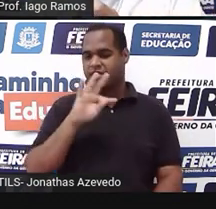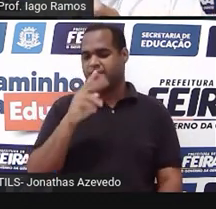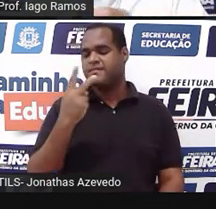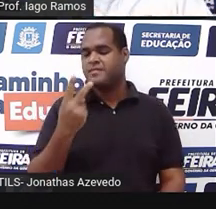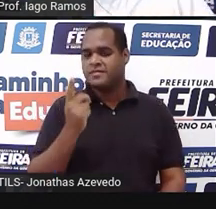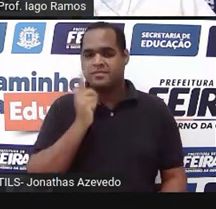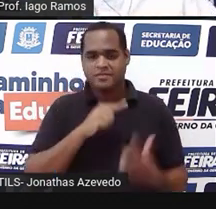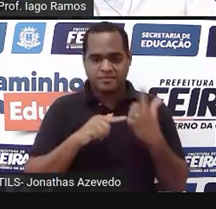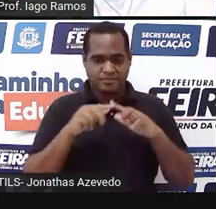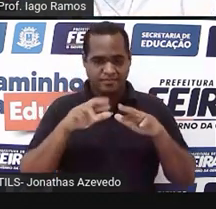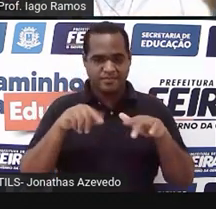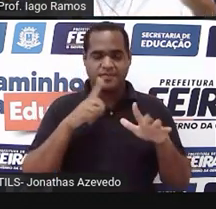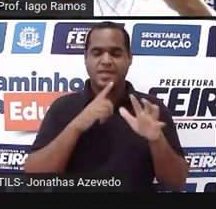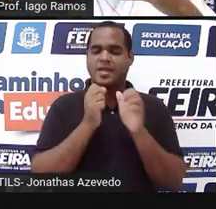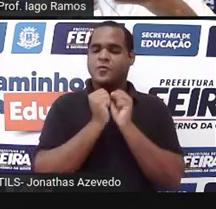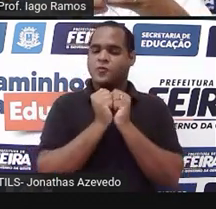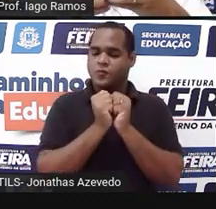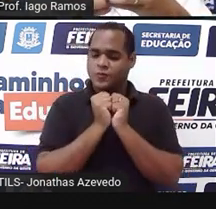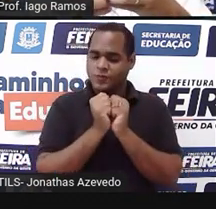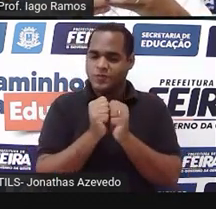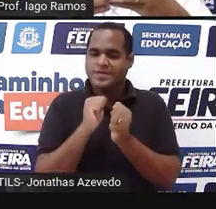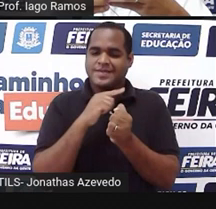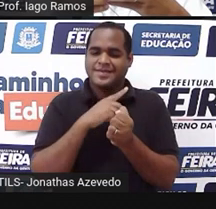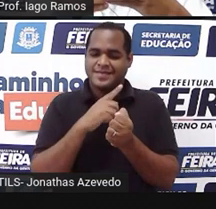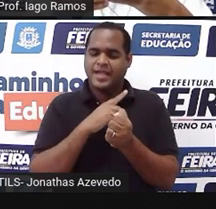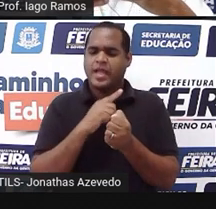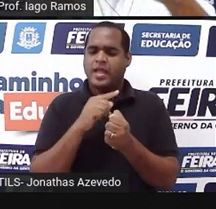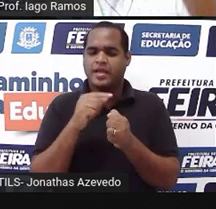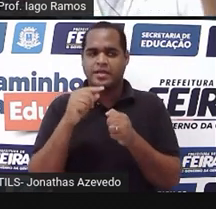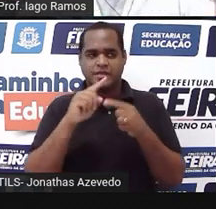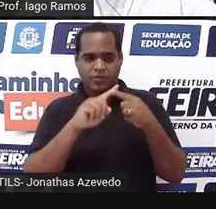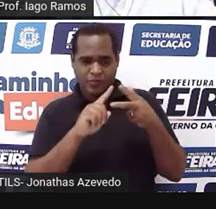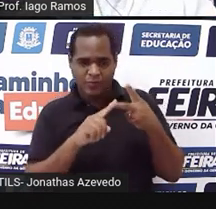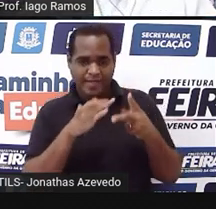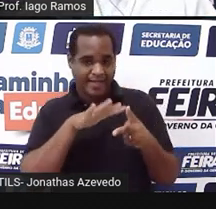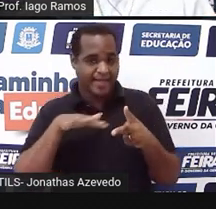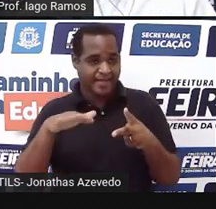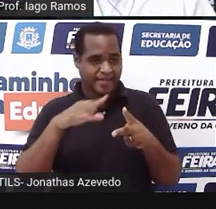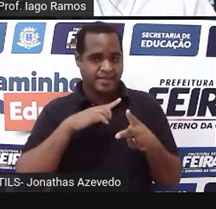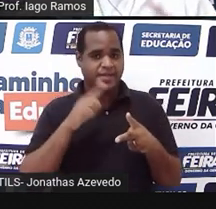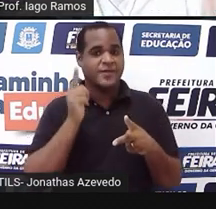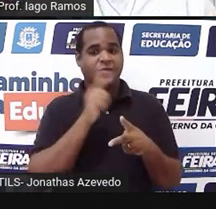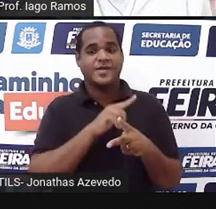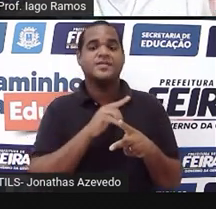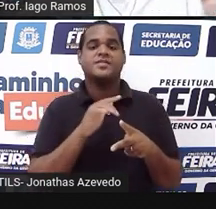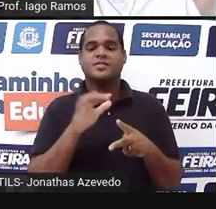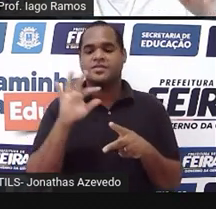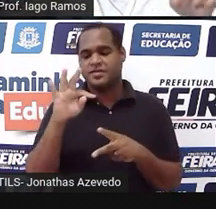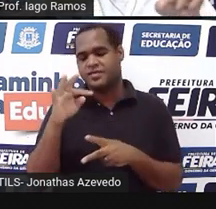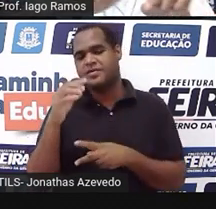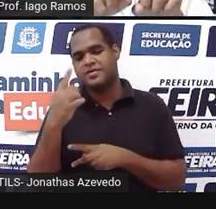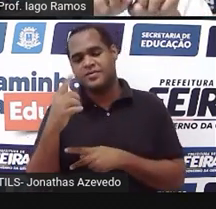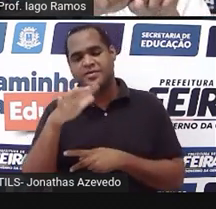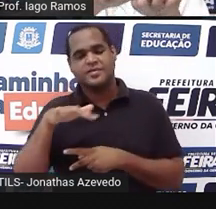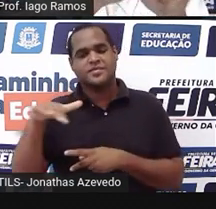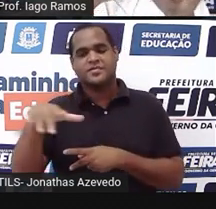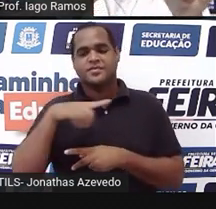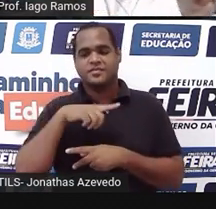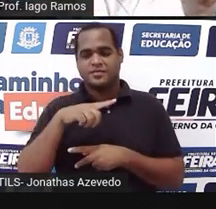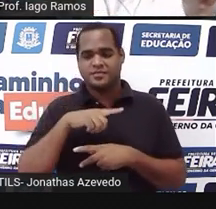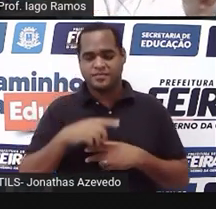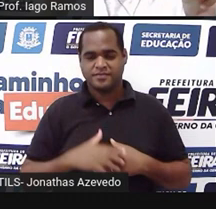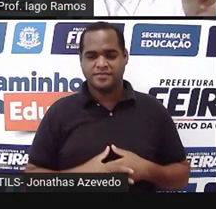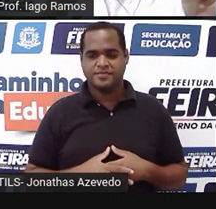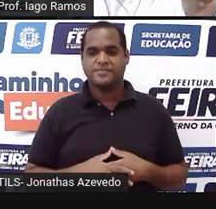dois e juntar essas duas áreas vai ser a área do trapézio por quê Porque se eu